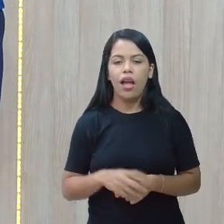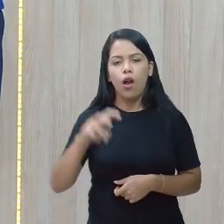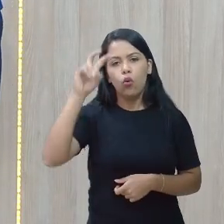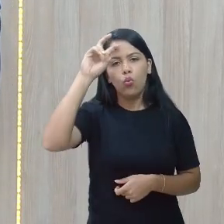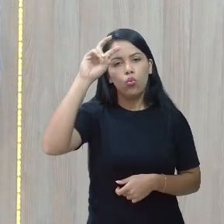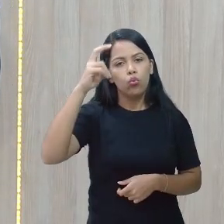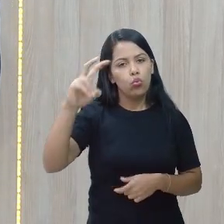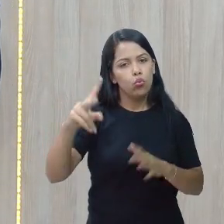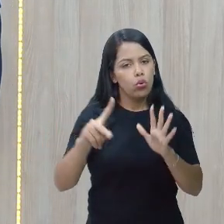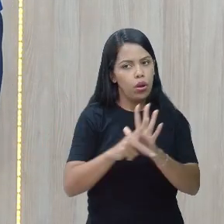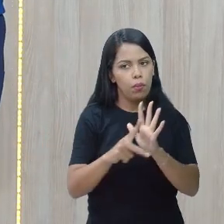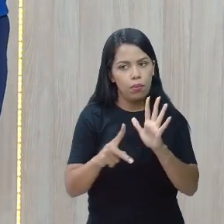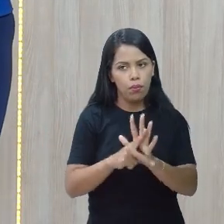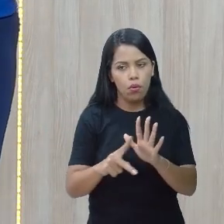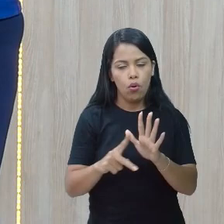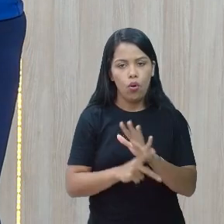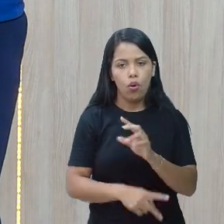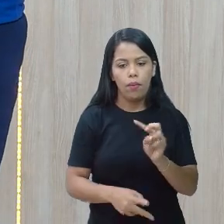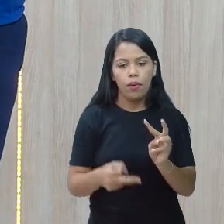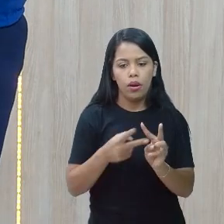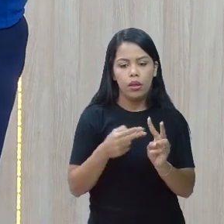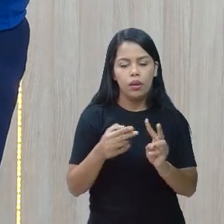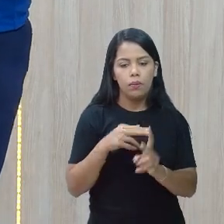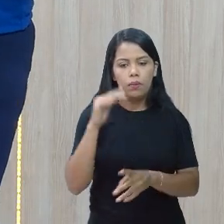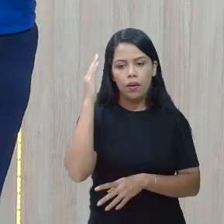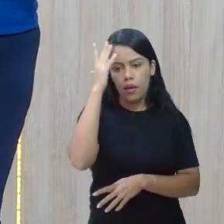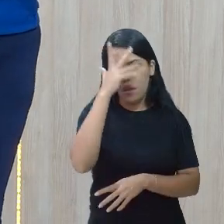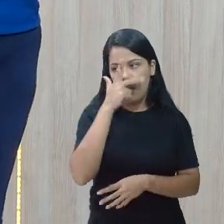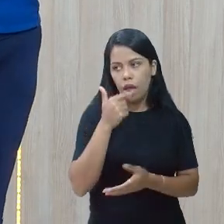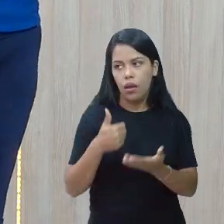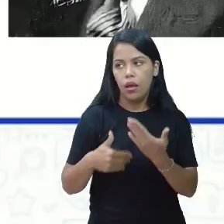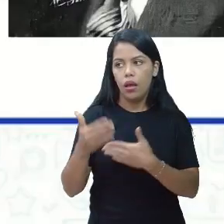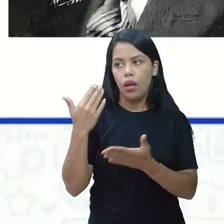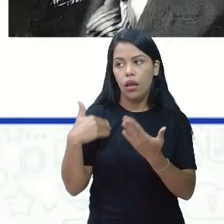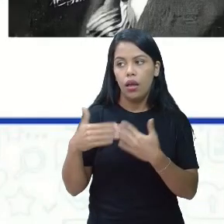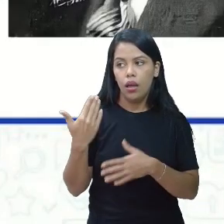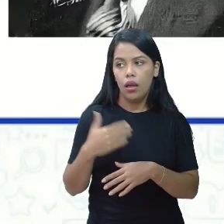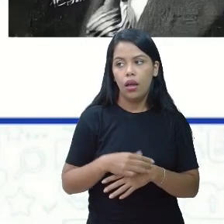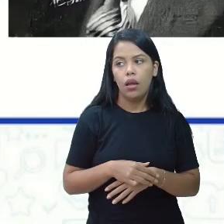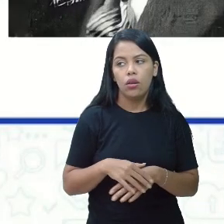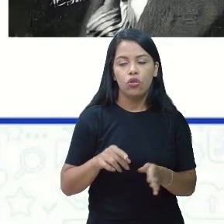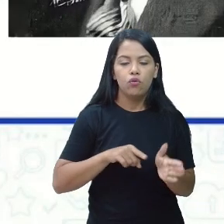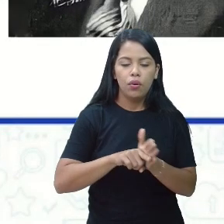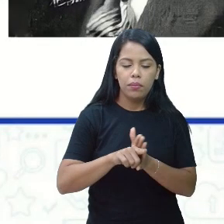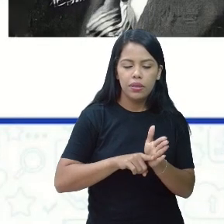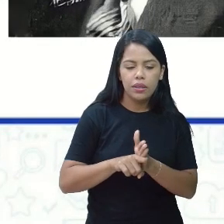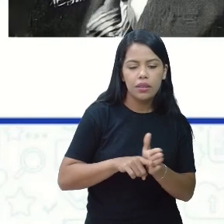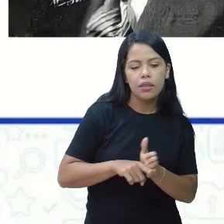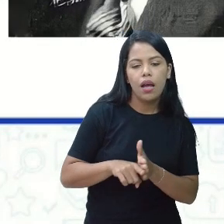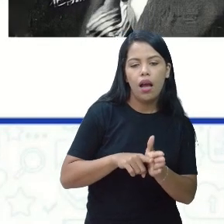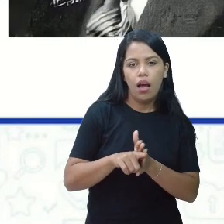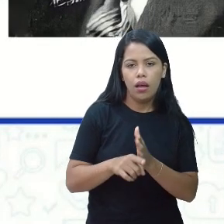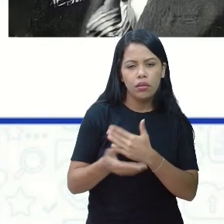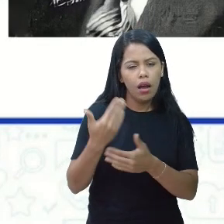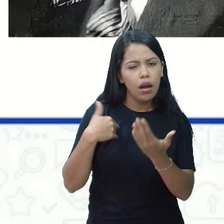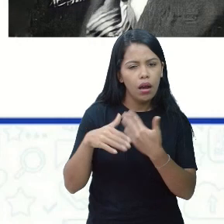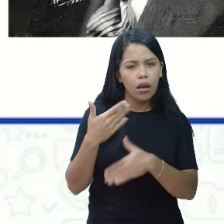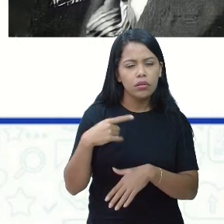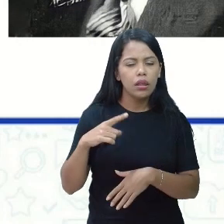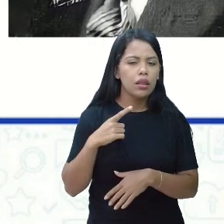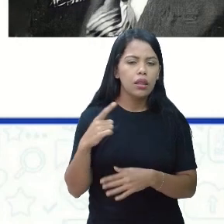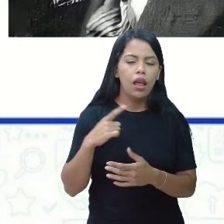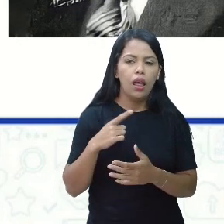cultura, né, indígena, belíssima, ela foi pesquisada, né?